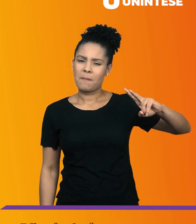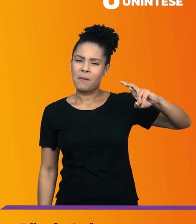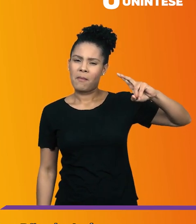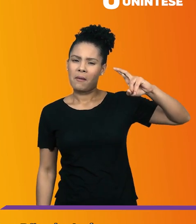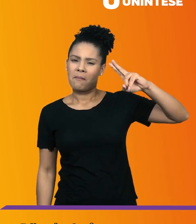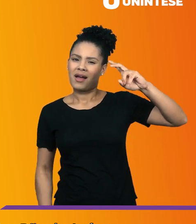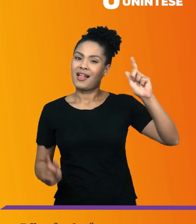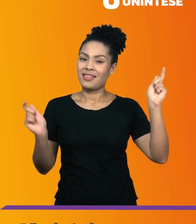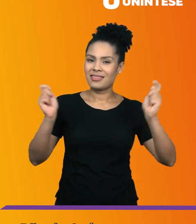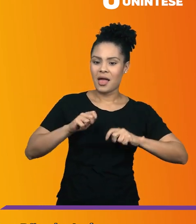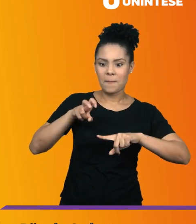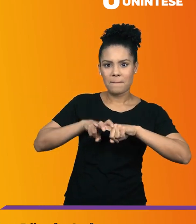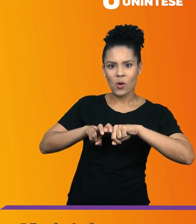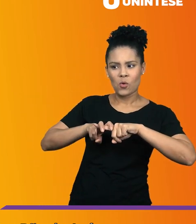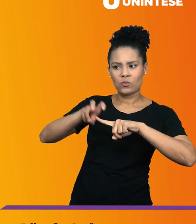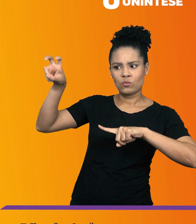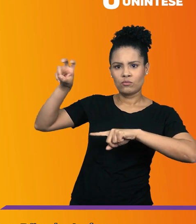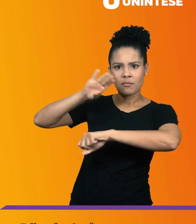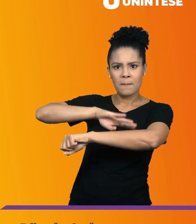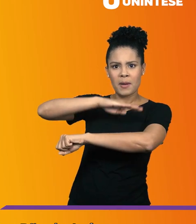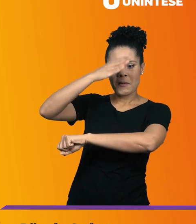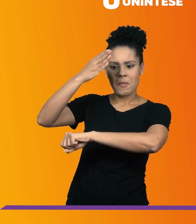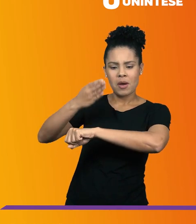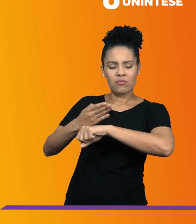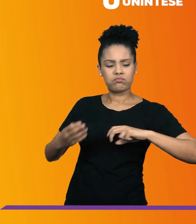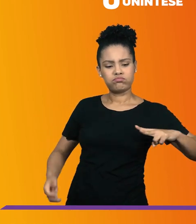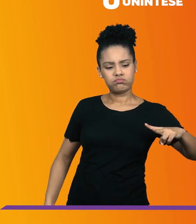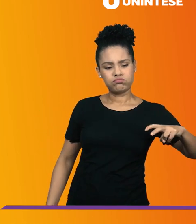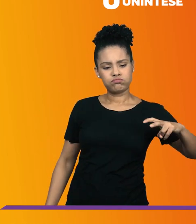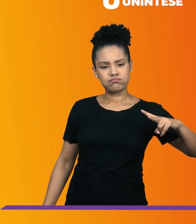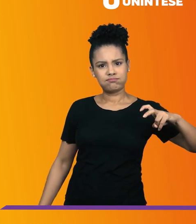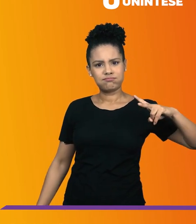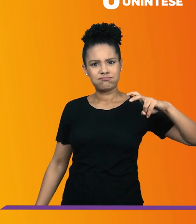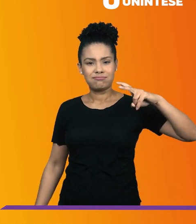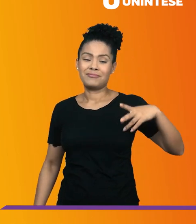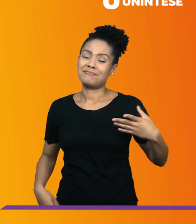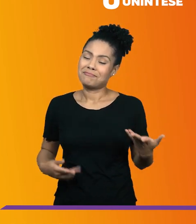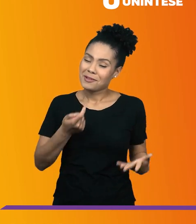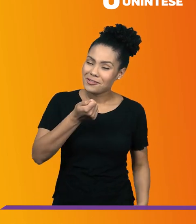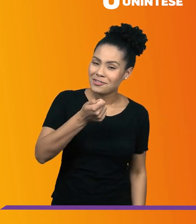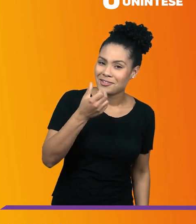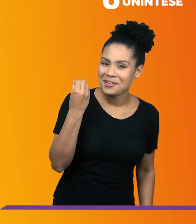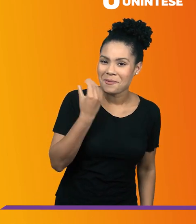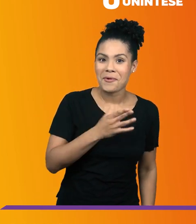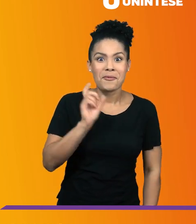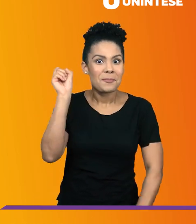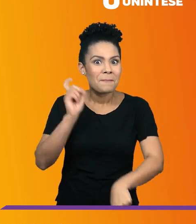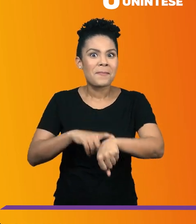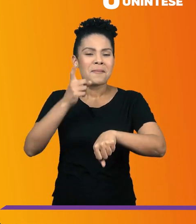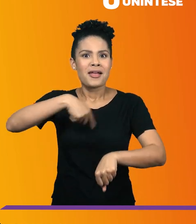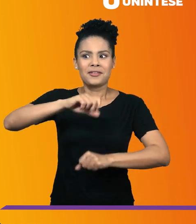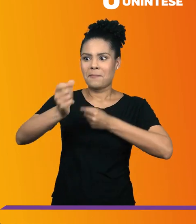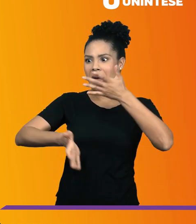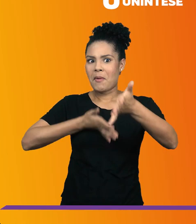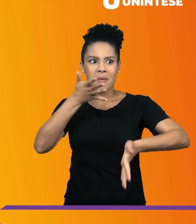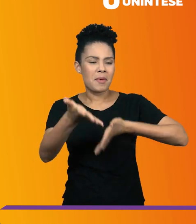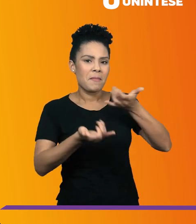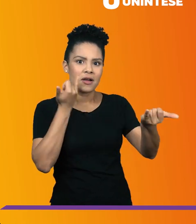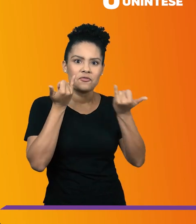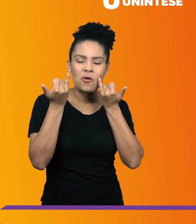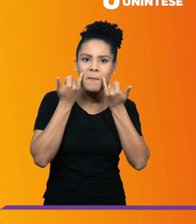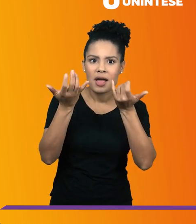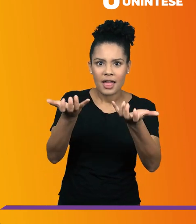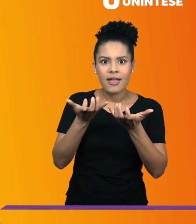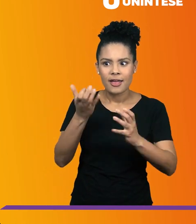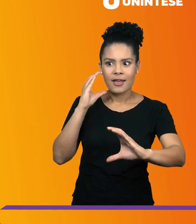estar aqui, nós colocamos a pessoa subindo. Essa é uma dica muito boa no momento que vocês forem sinalizar alguma informação que